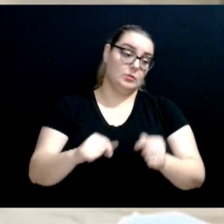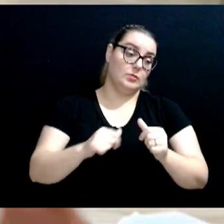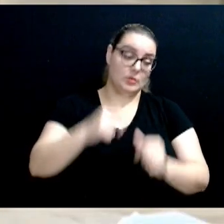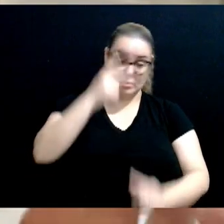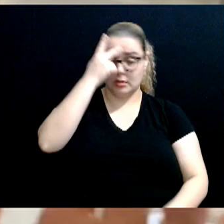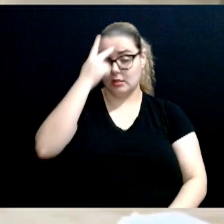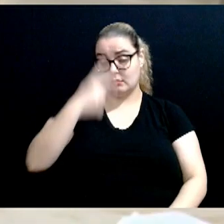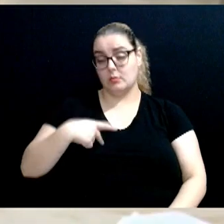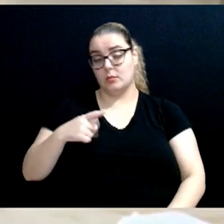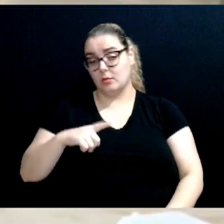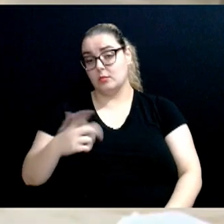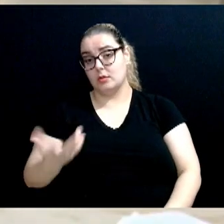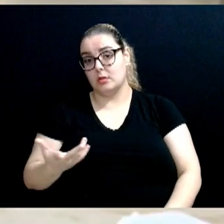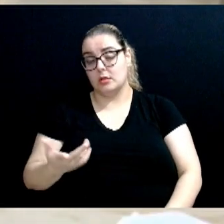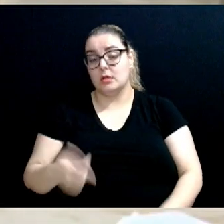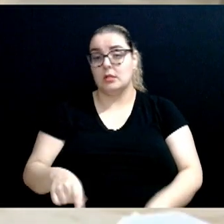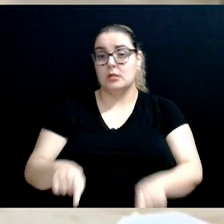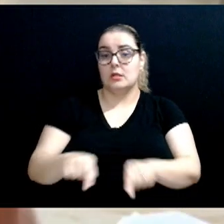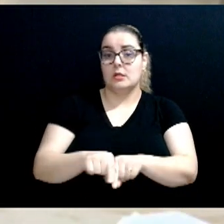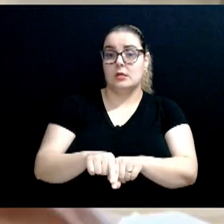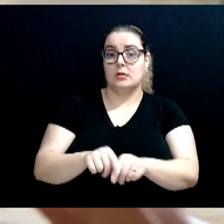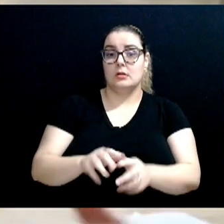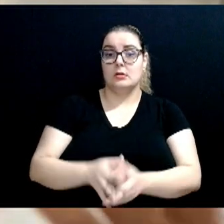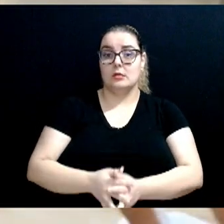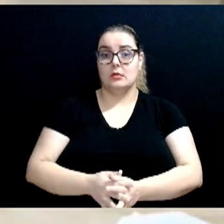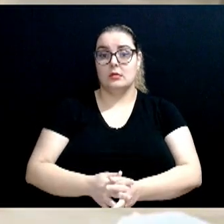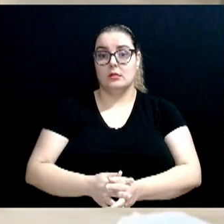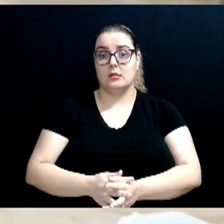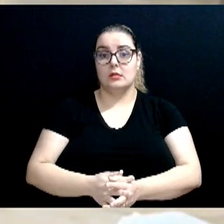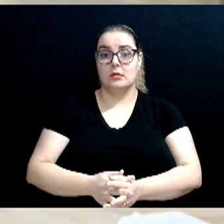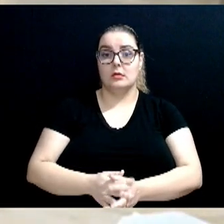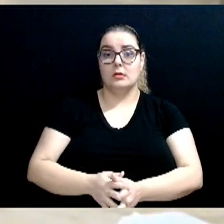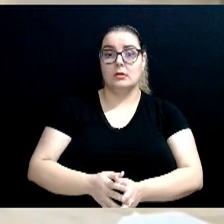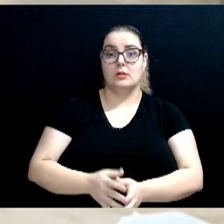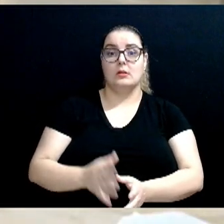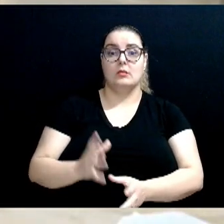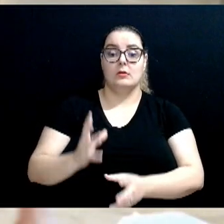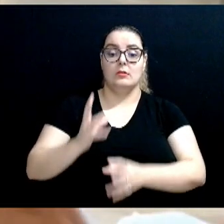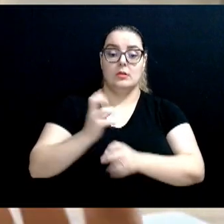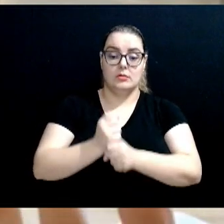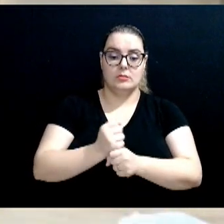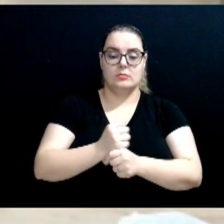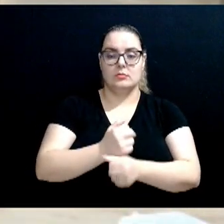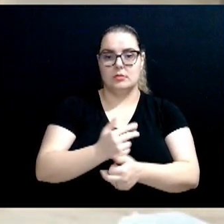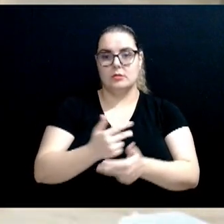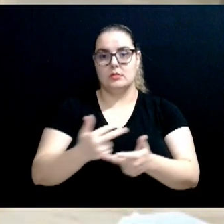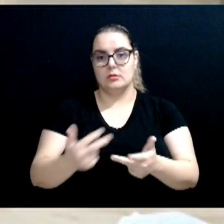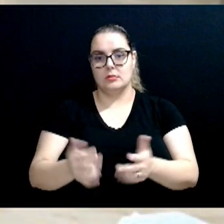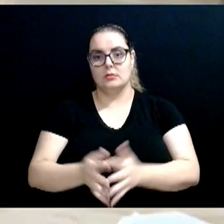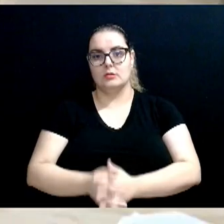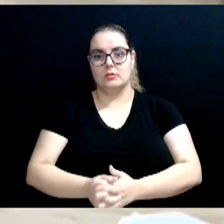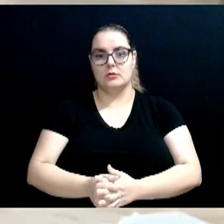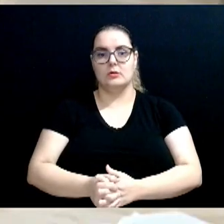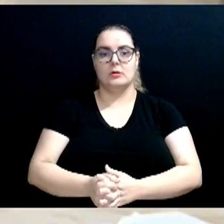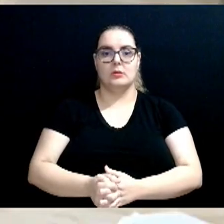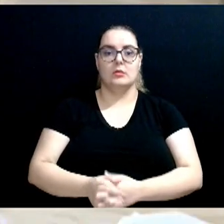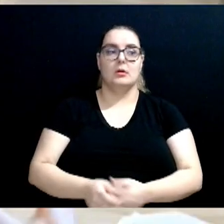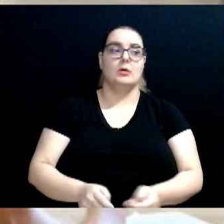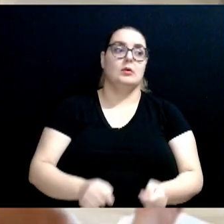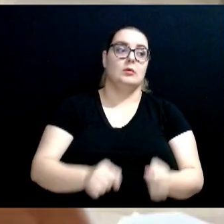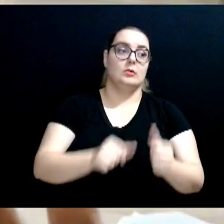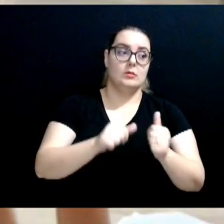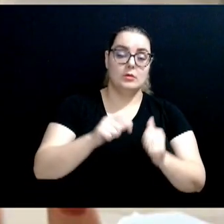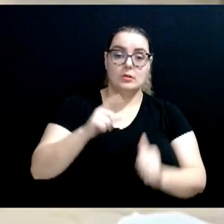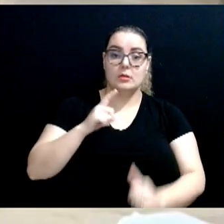tempo, porque eu acho que nunca é sempre ele, né? A gente vai somando as coisas. Os ganhos que ela foi tendo foi fazendo